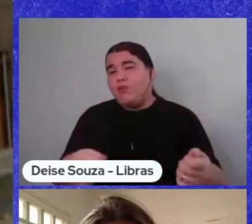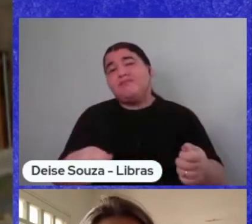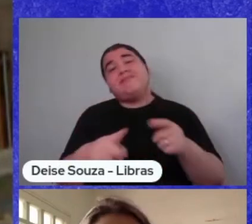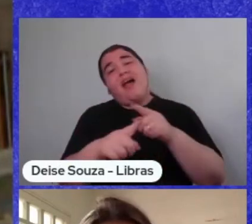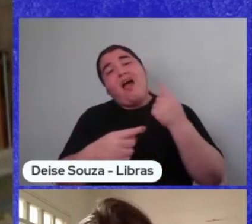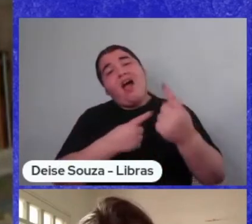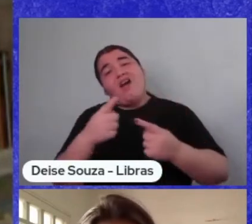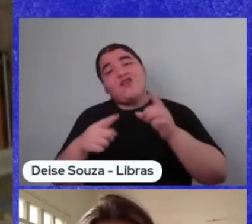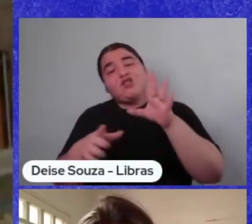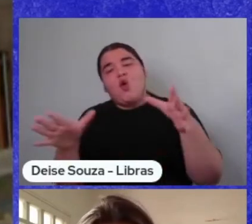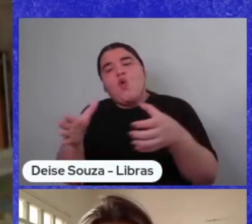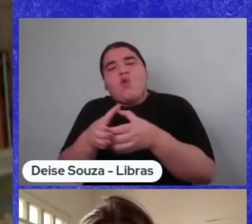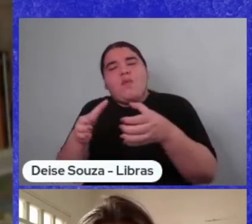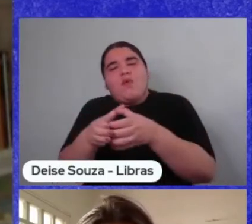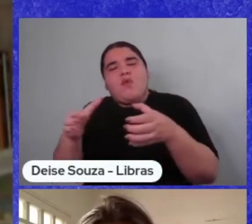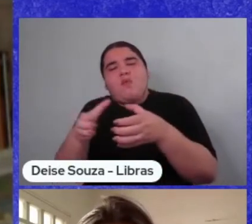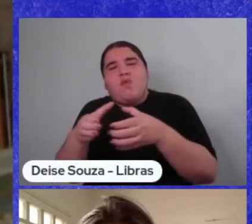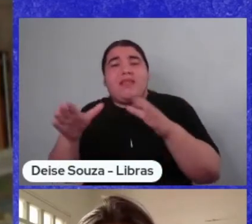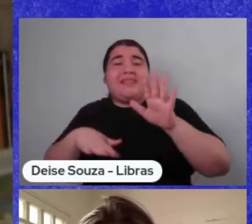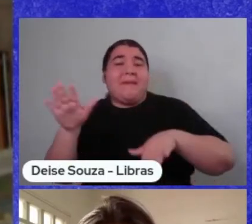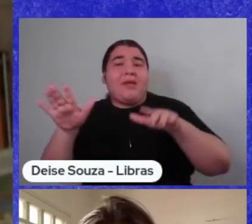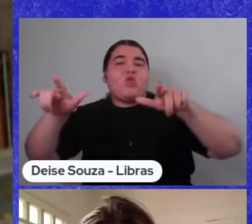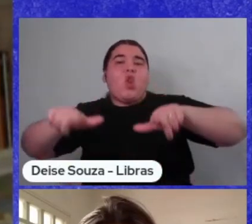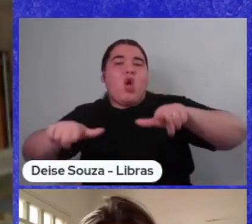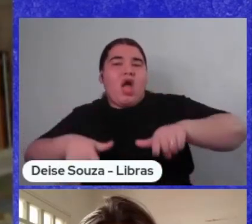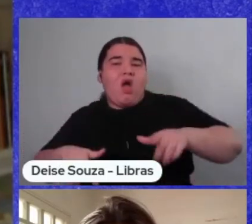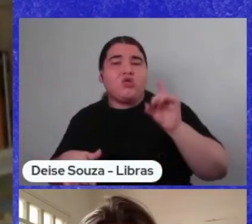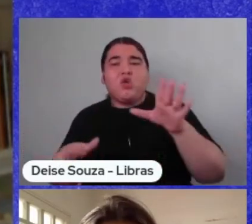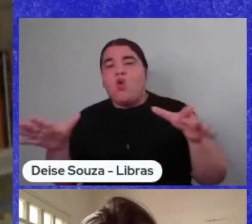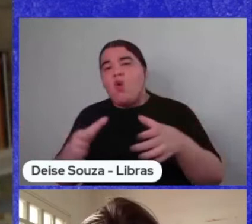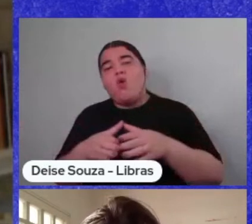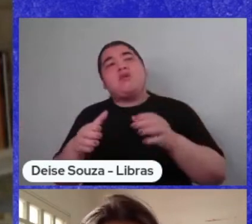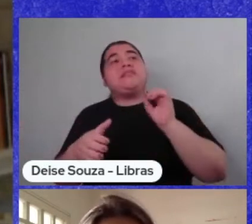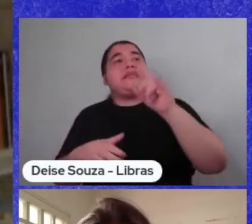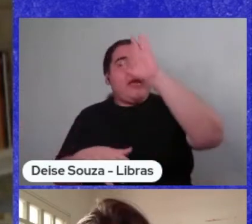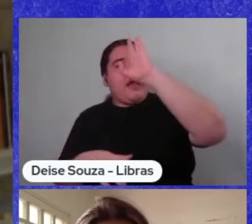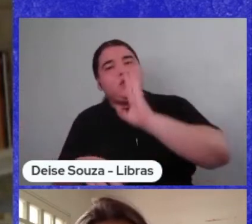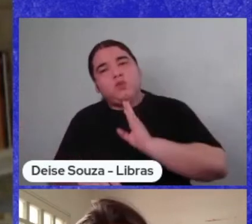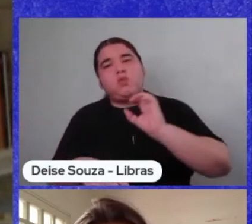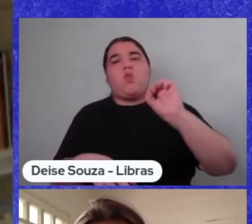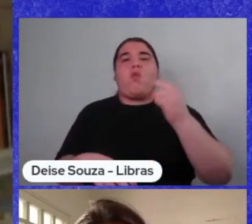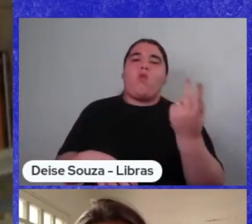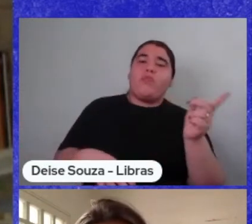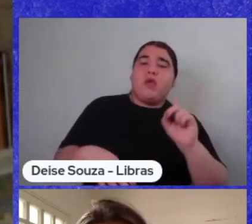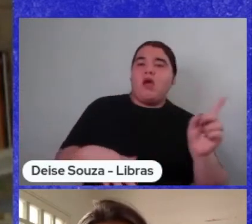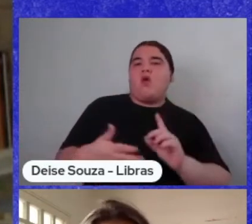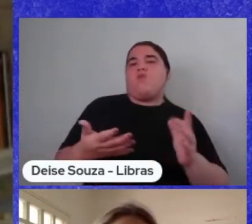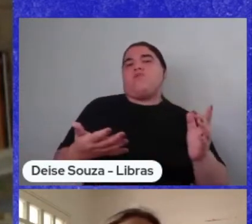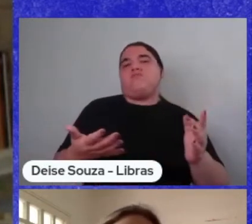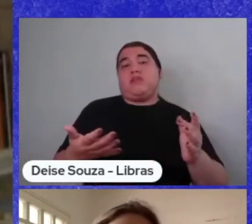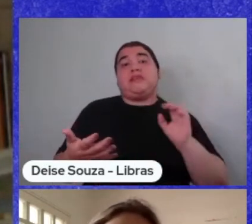restrito de festival, dependendo do local do festival, onde ele é, se ele é gratuito ou não. Então, quando a gente tem uma